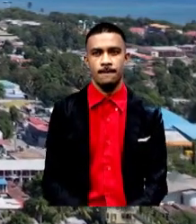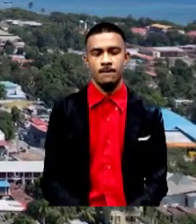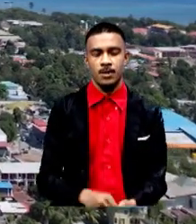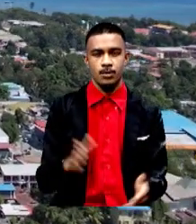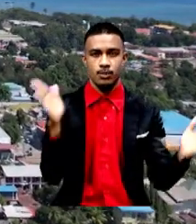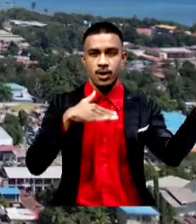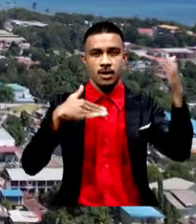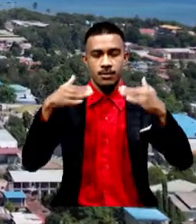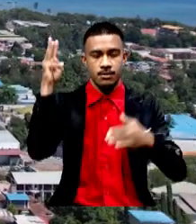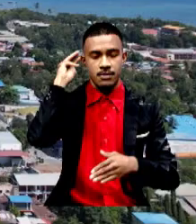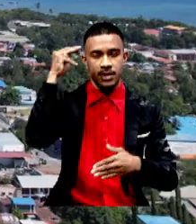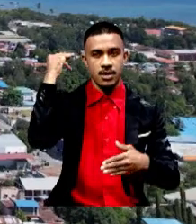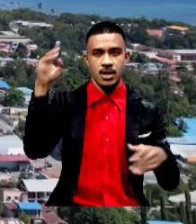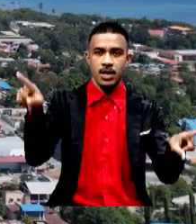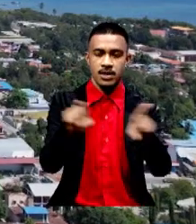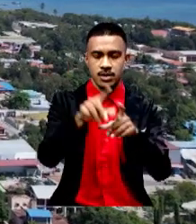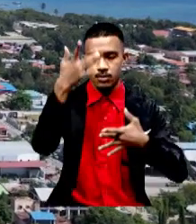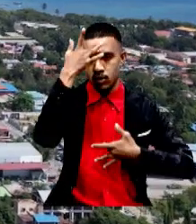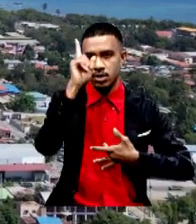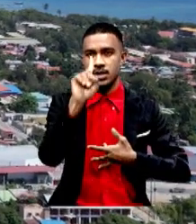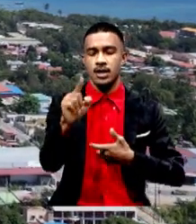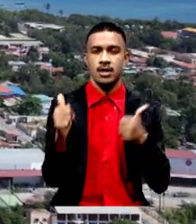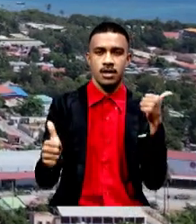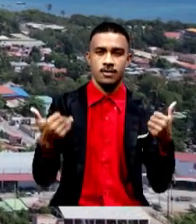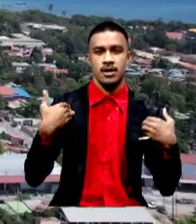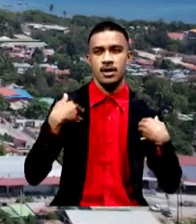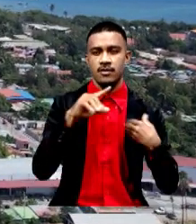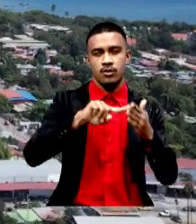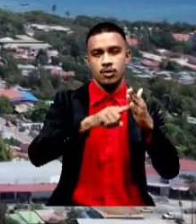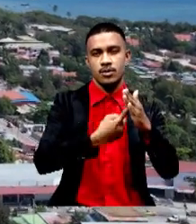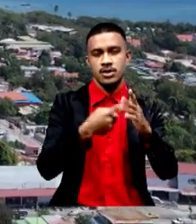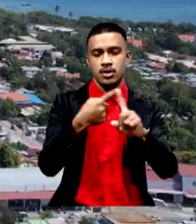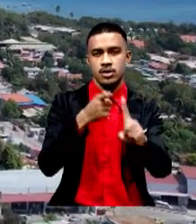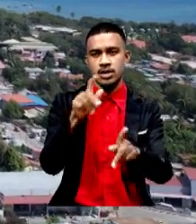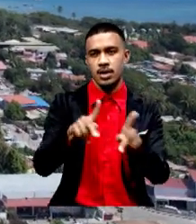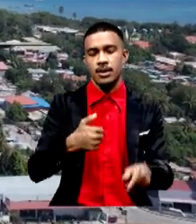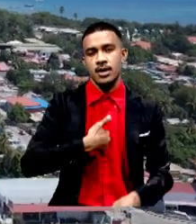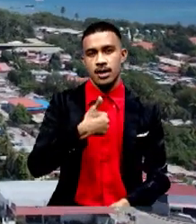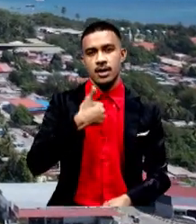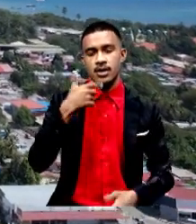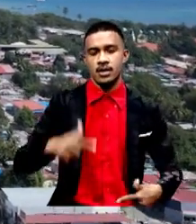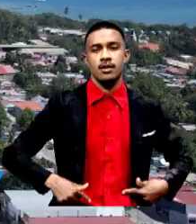Problema mental, quando você mora, você vai ter um racicano de uma vida que